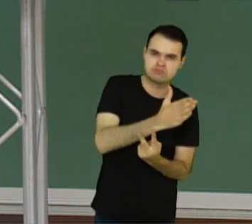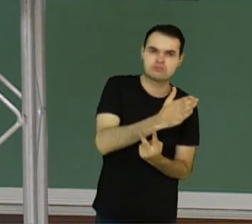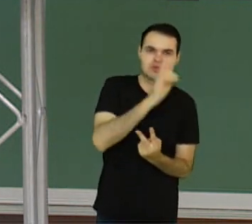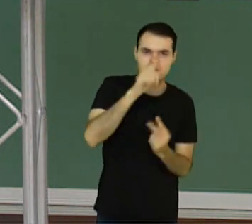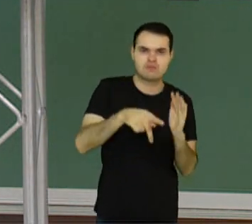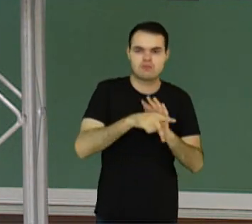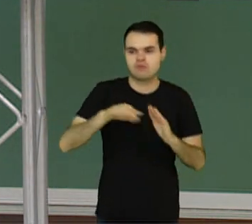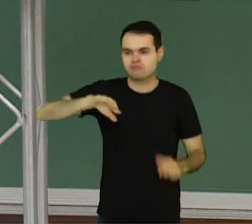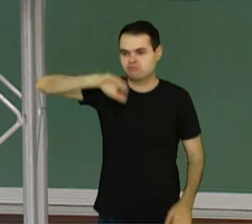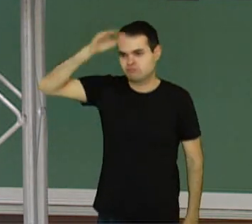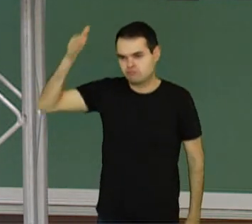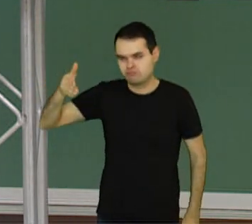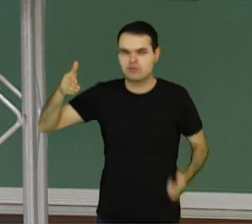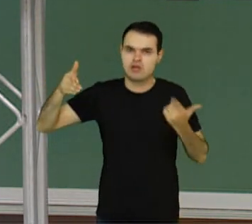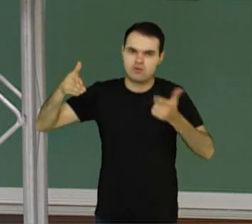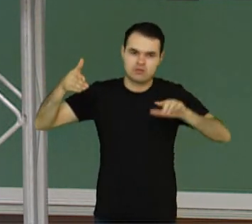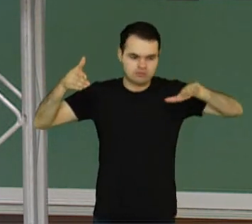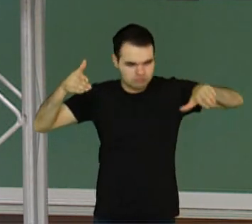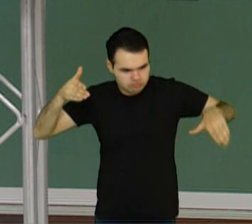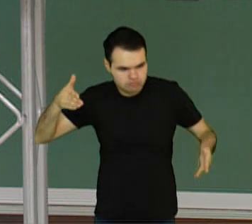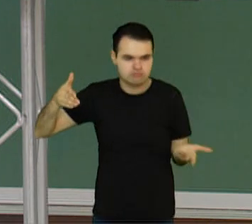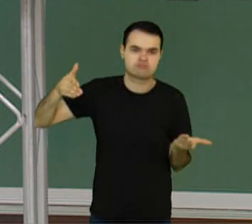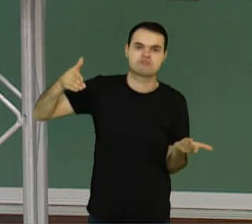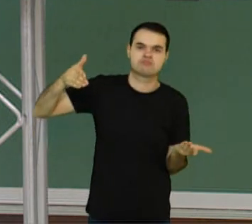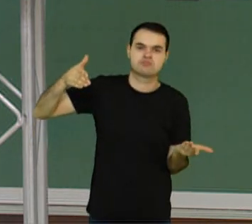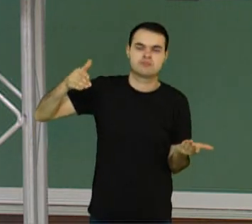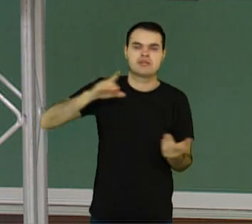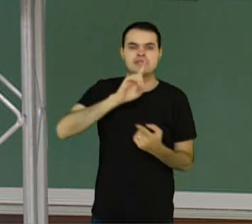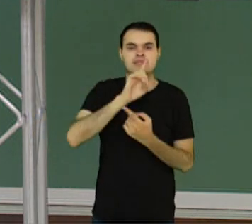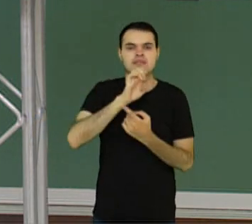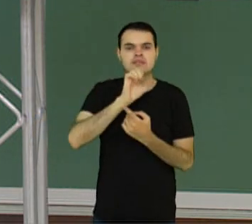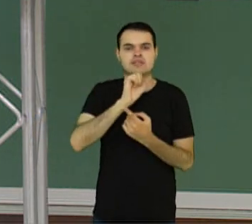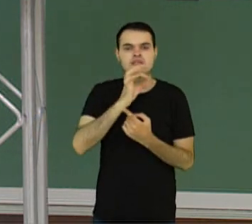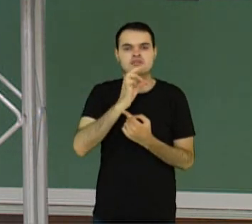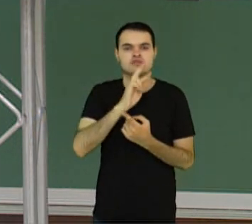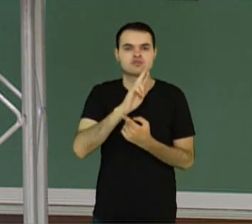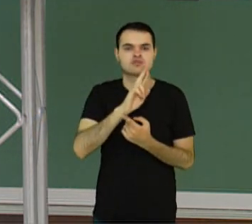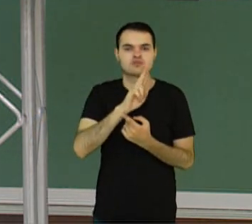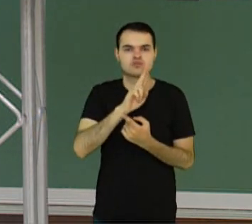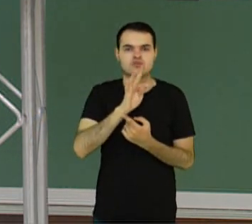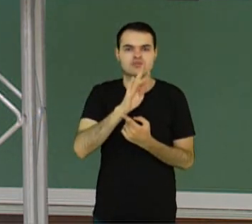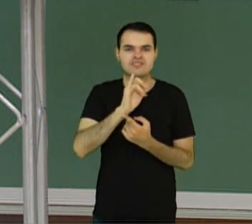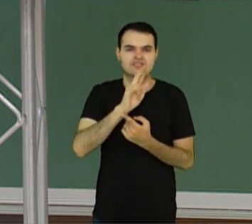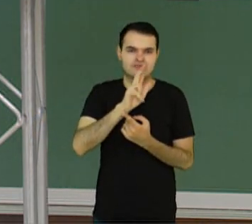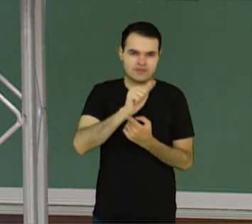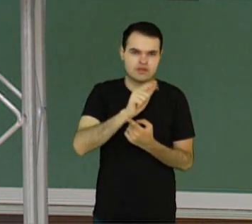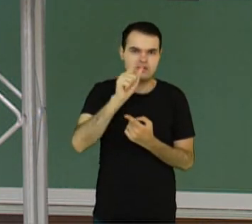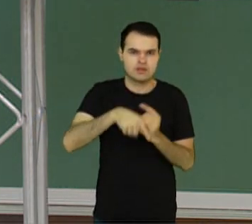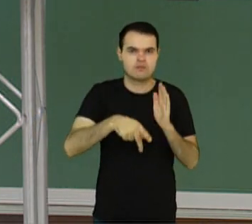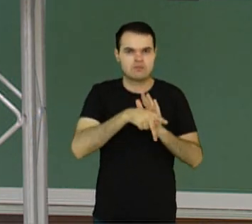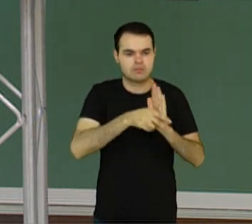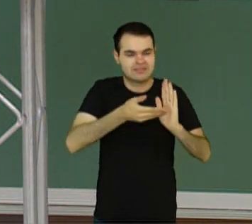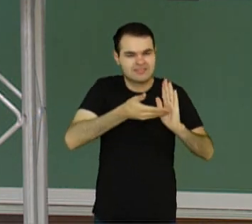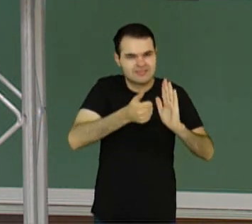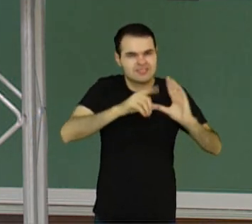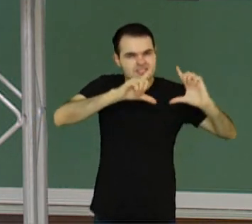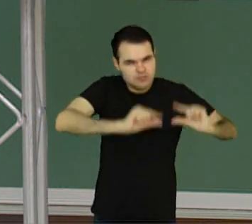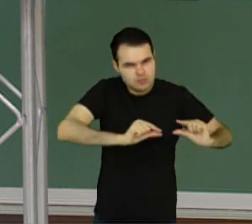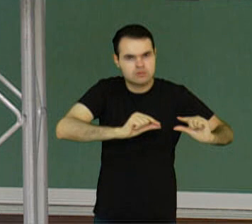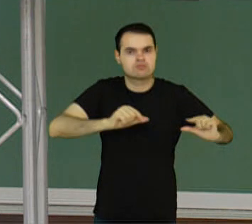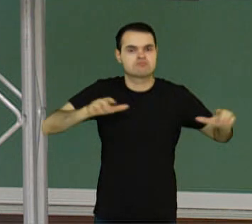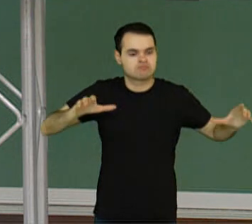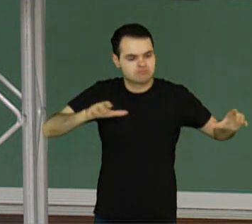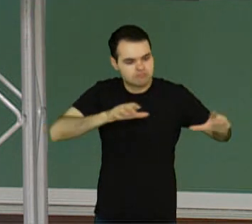pela parte de cima, outra avança pela parte de baixo, no encontro delas, você tem um resultado final que reduz a